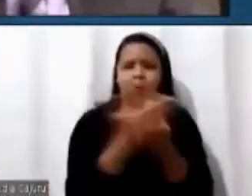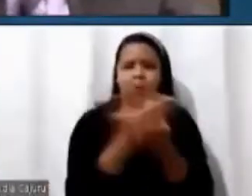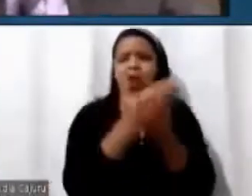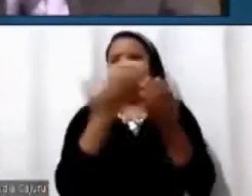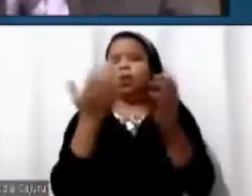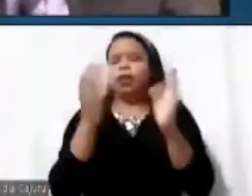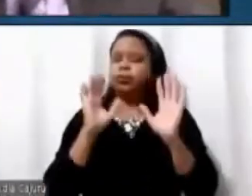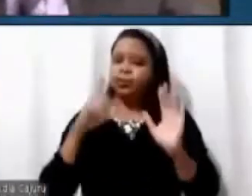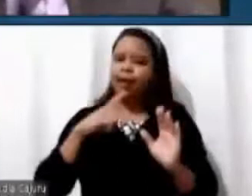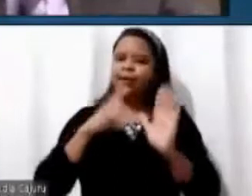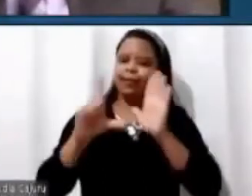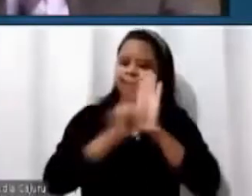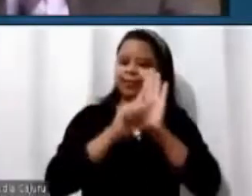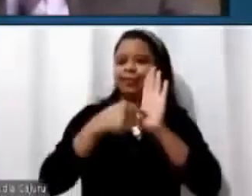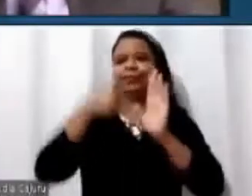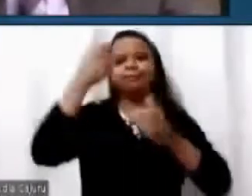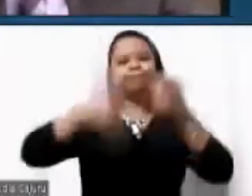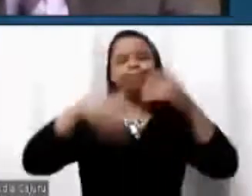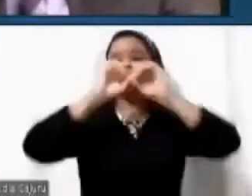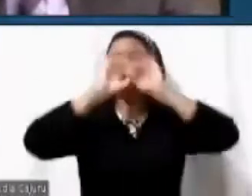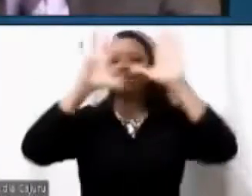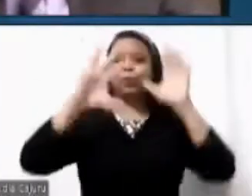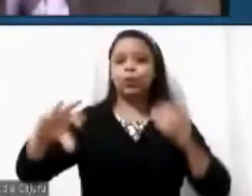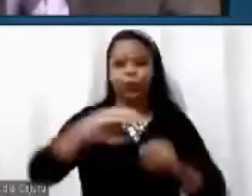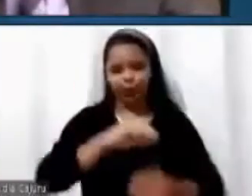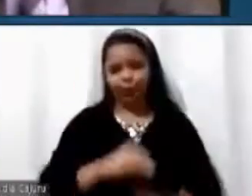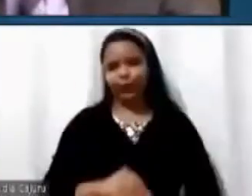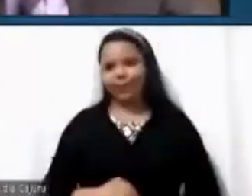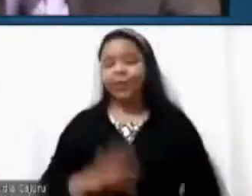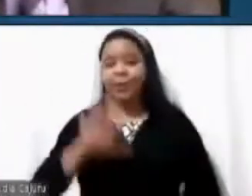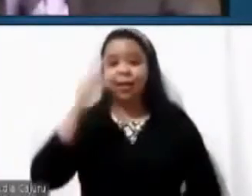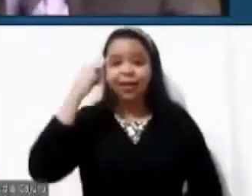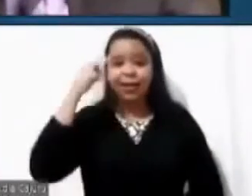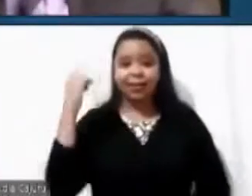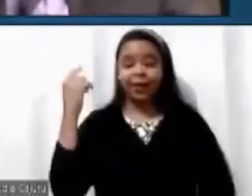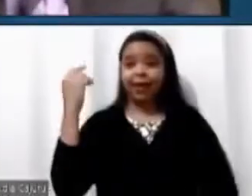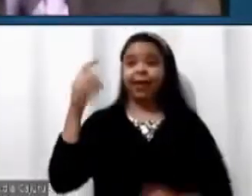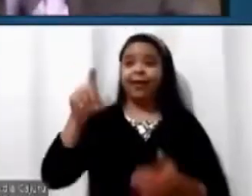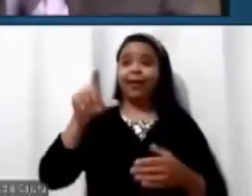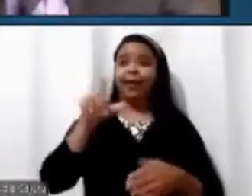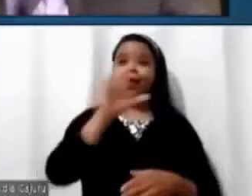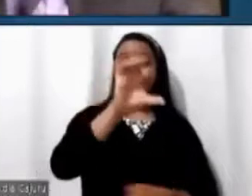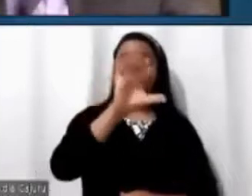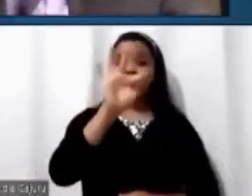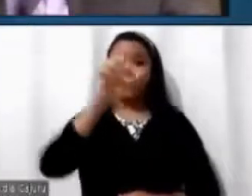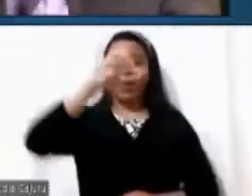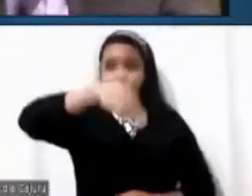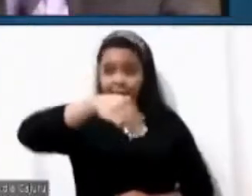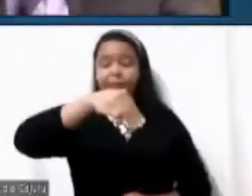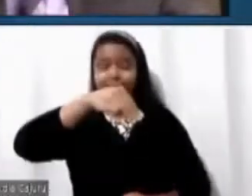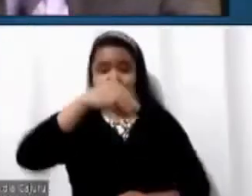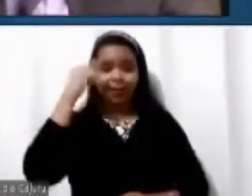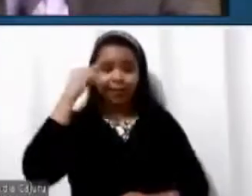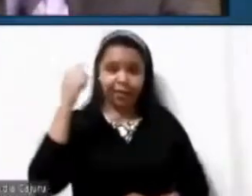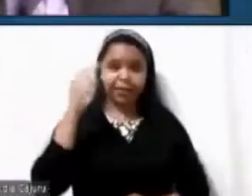2232/2019, que está vigente. Olha que coisa, né? Então, há uma contradição lá na própria normativa do Conselho, dizendo que a pessoa